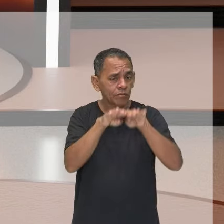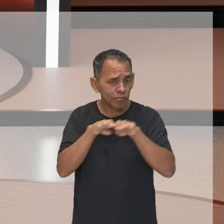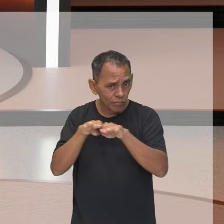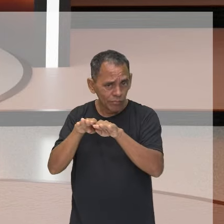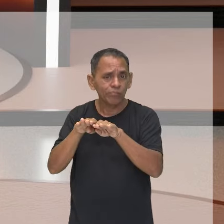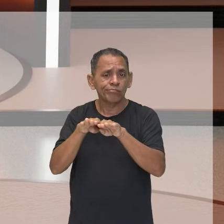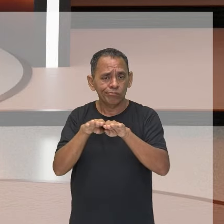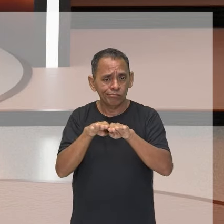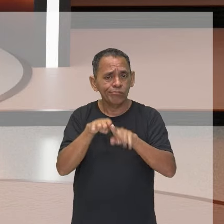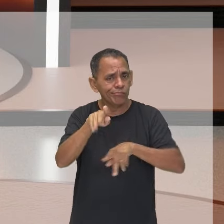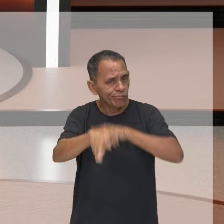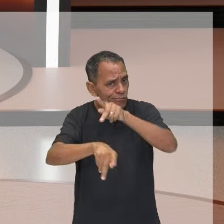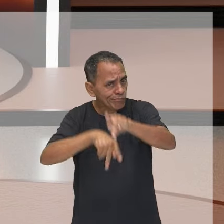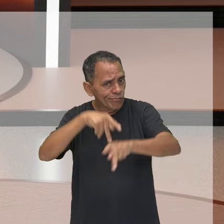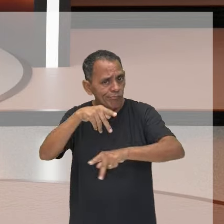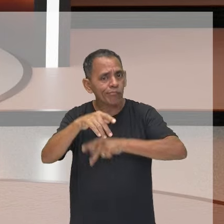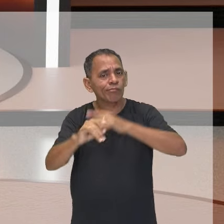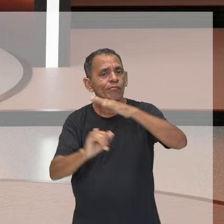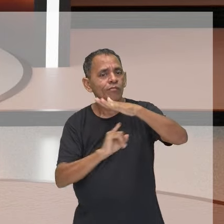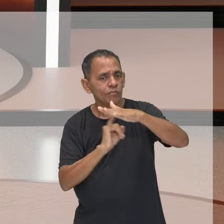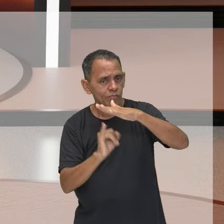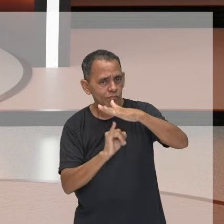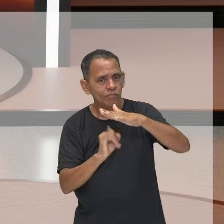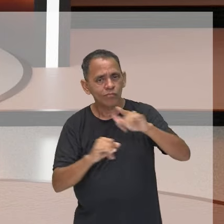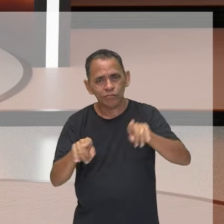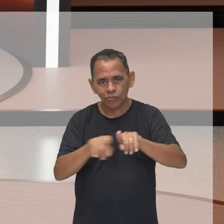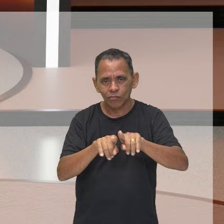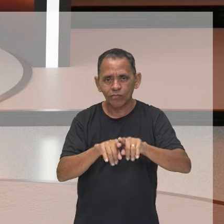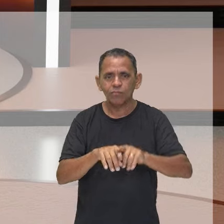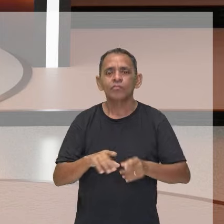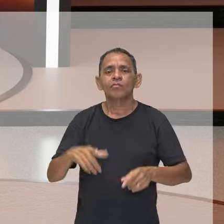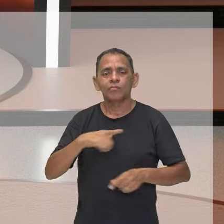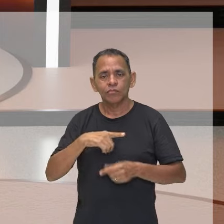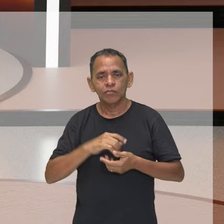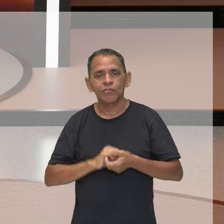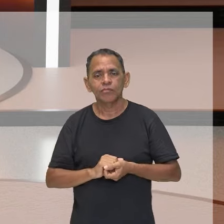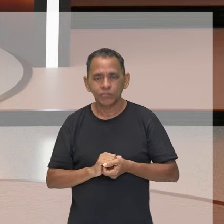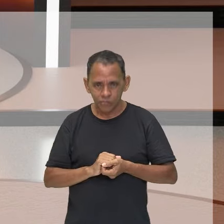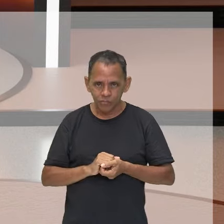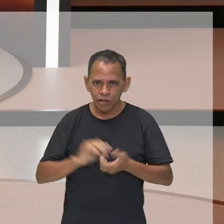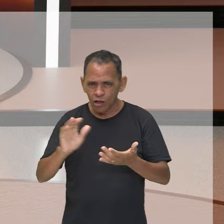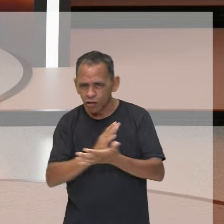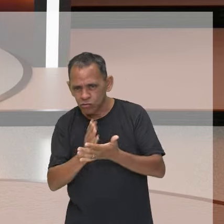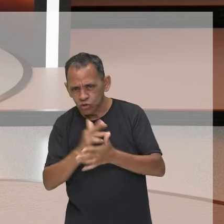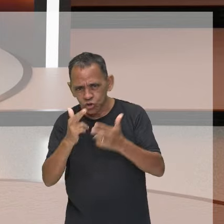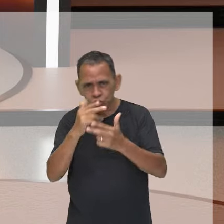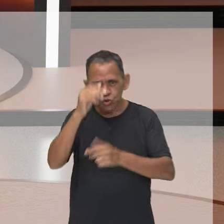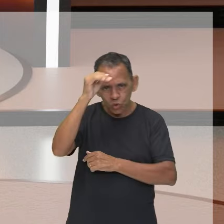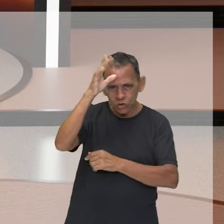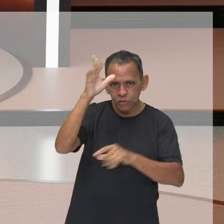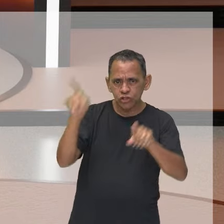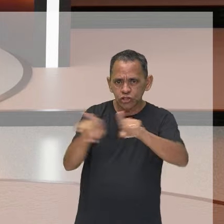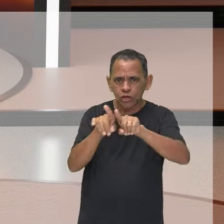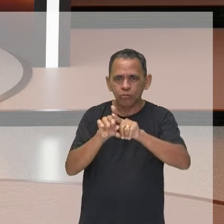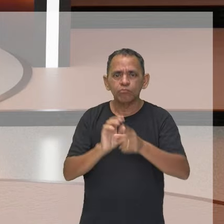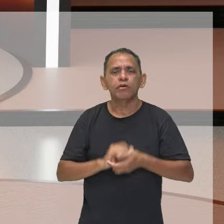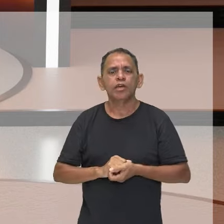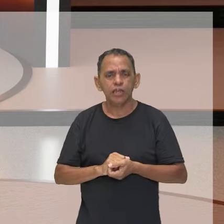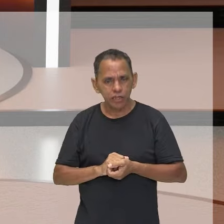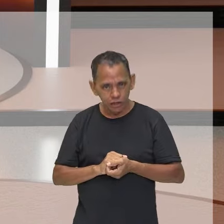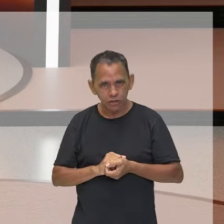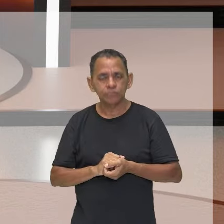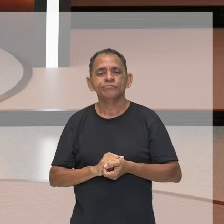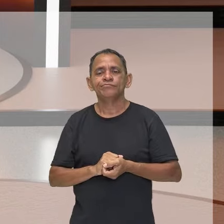nós vamos ver daqui a pouquinho, mas tem aquele conhecimento mais enraizado num conceito,